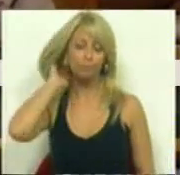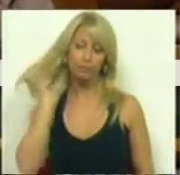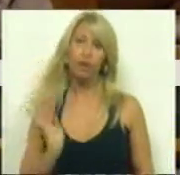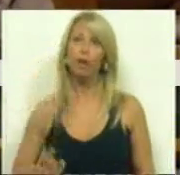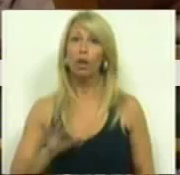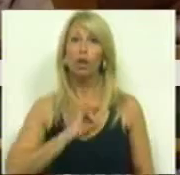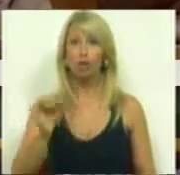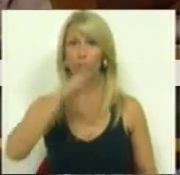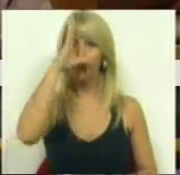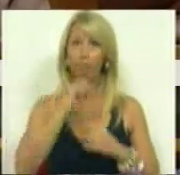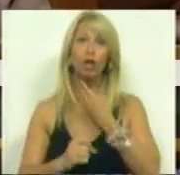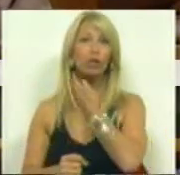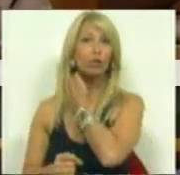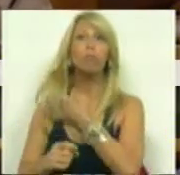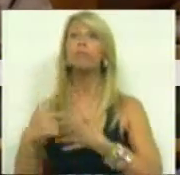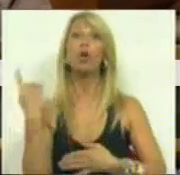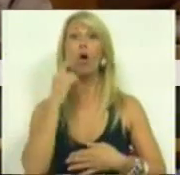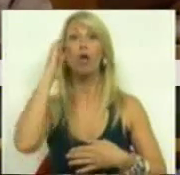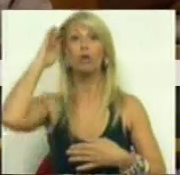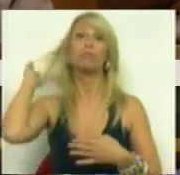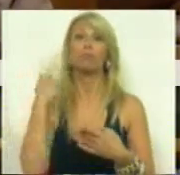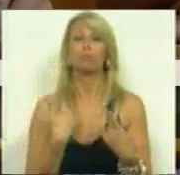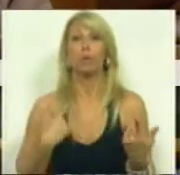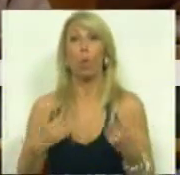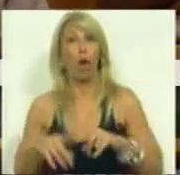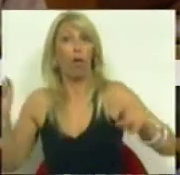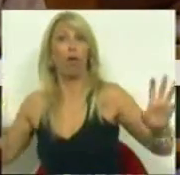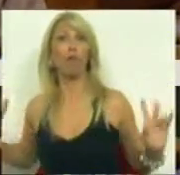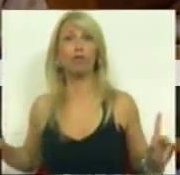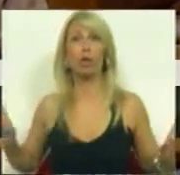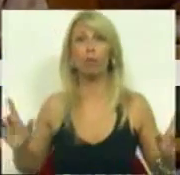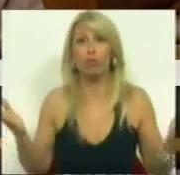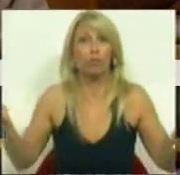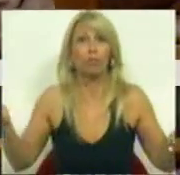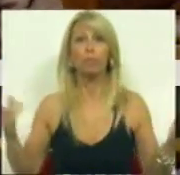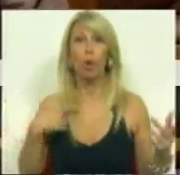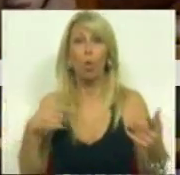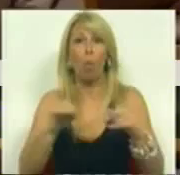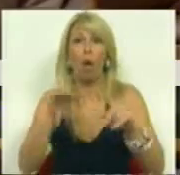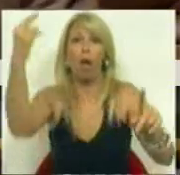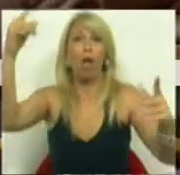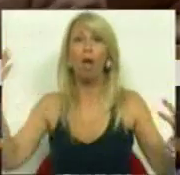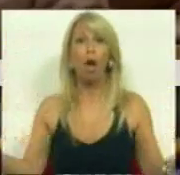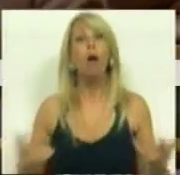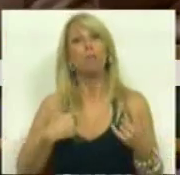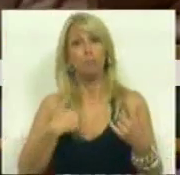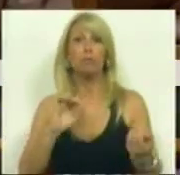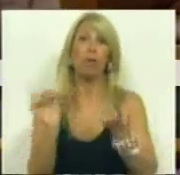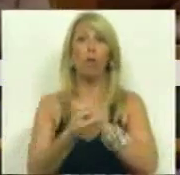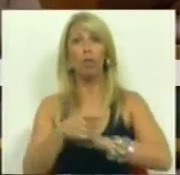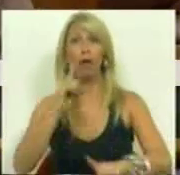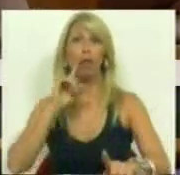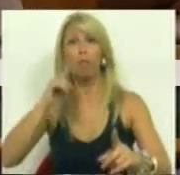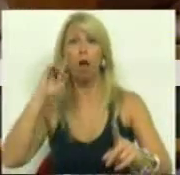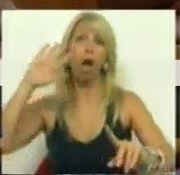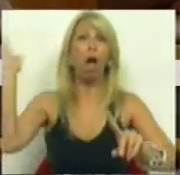Primeiro-Ministro, nós não escapamos, não somos a exceção, pelo contrário, somos a austeridade agravada e uma austeridade sem fim, uma